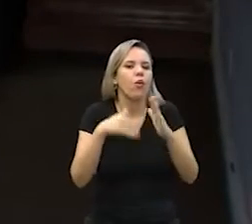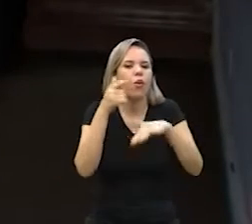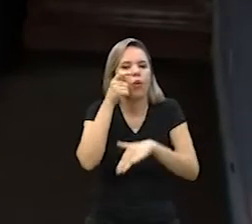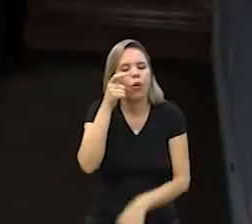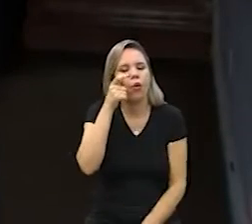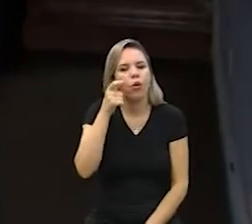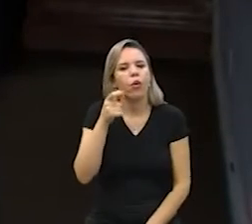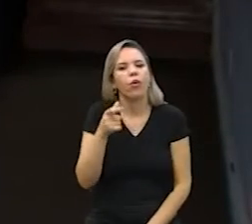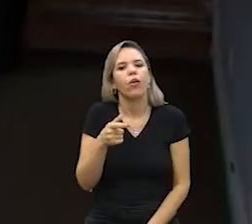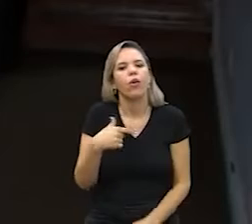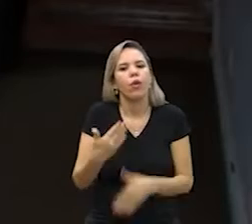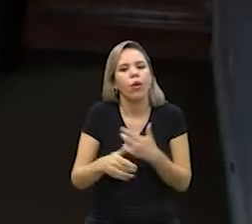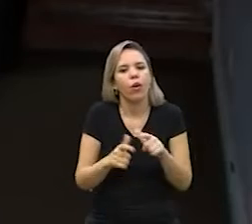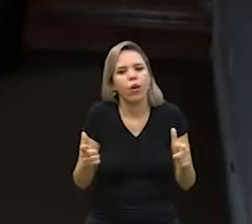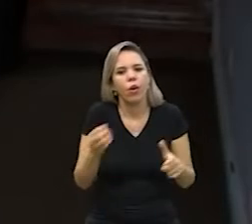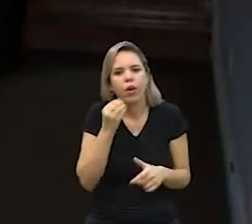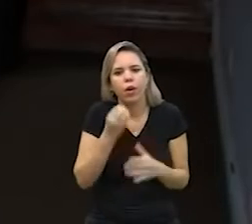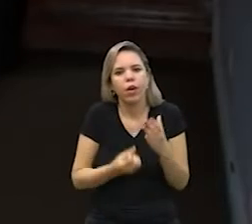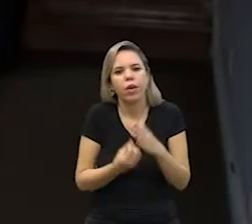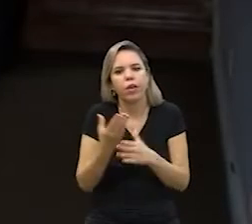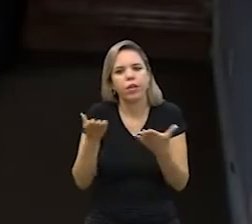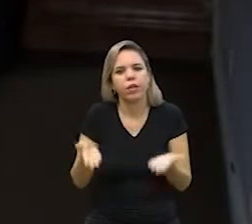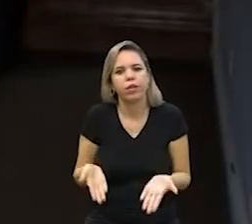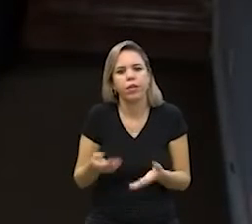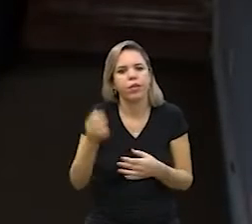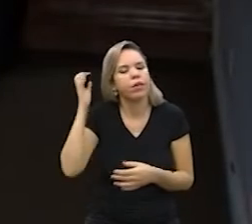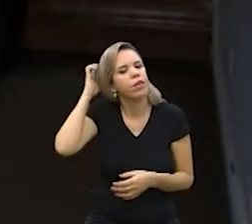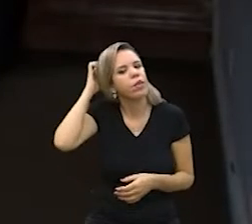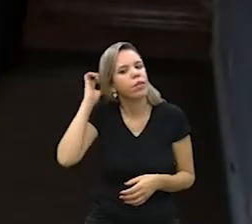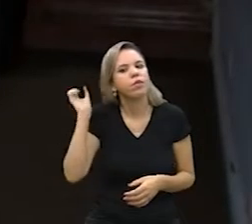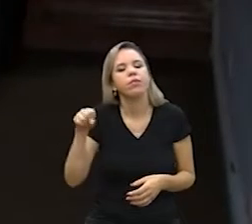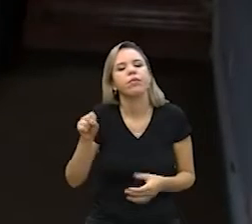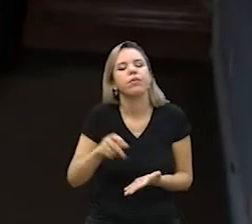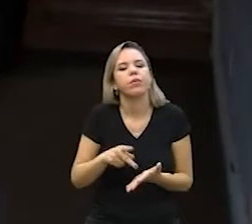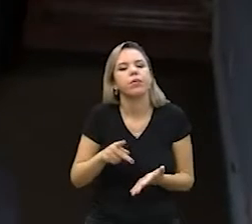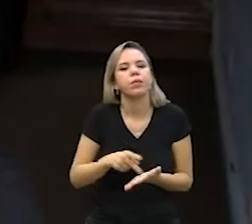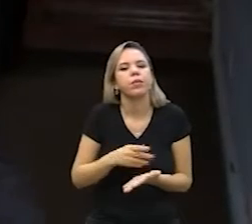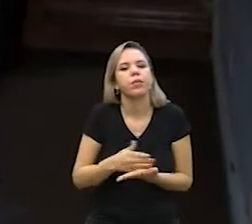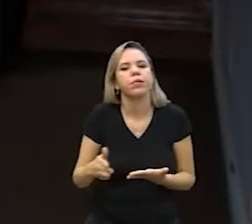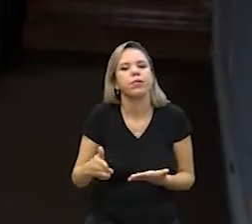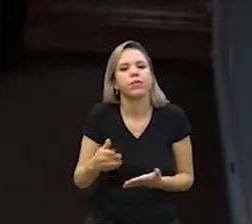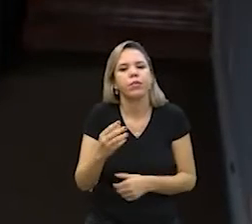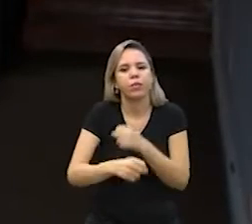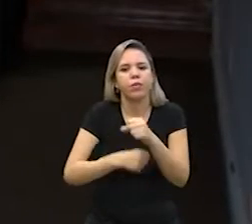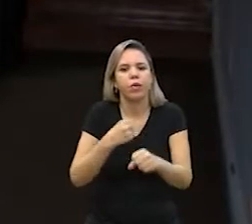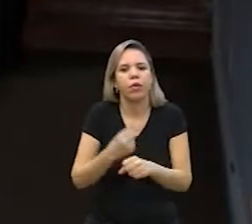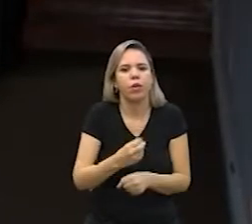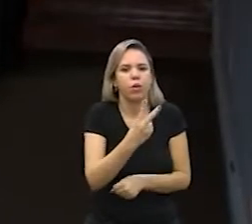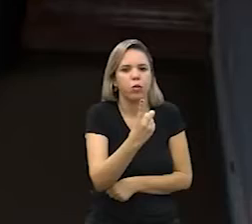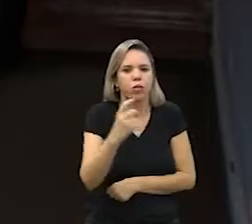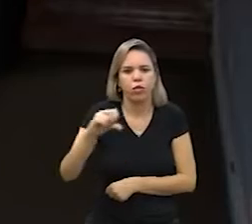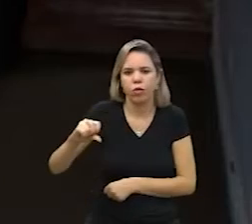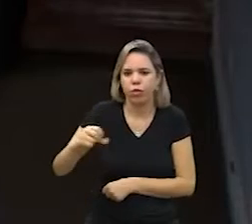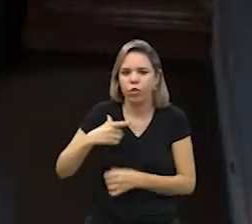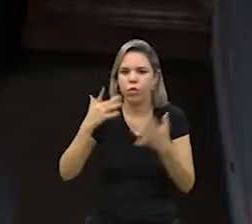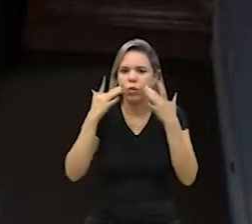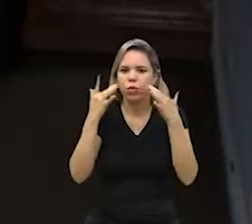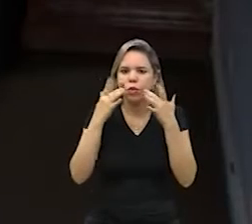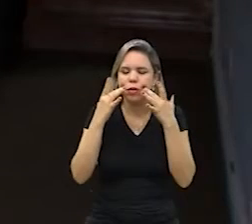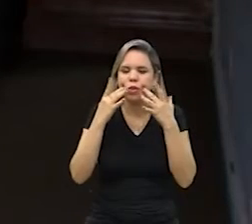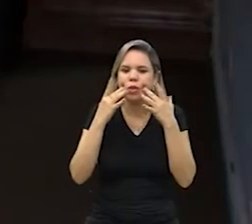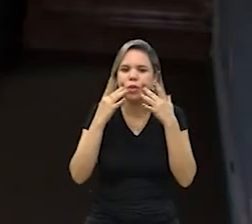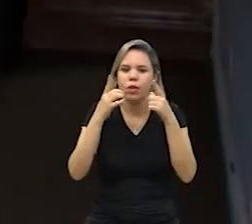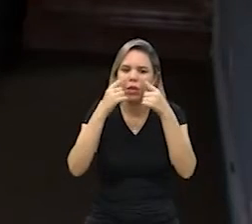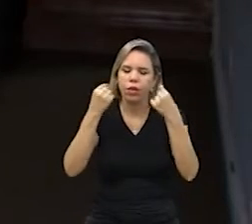vê a evolução e tudo mais, cada vez ganhando mais espaço aqui? Exatamente, a gente começou em 2019, no